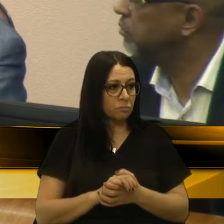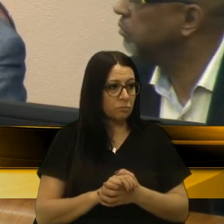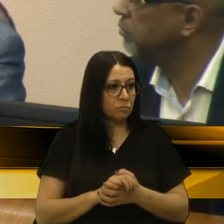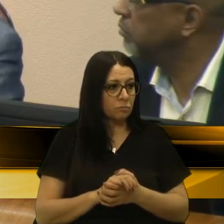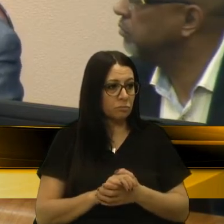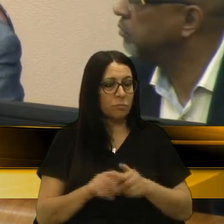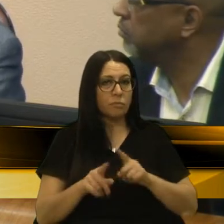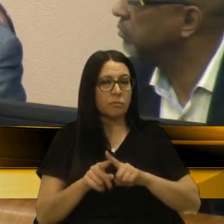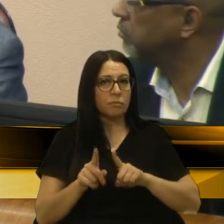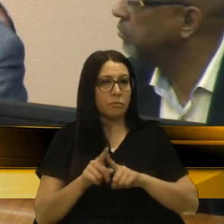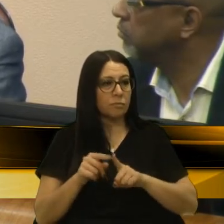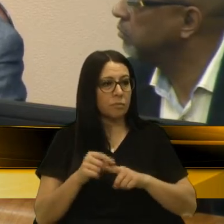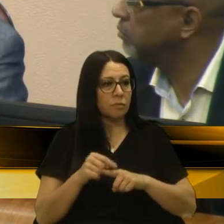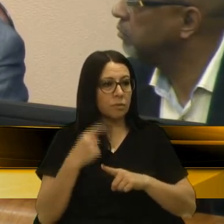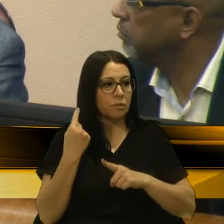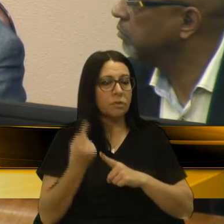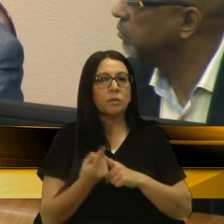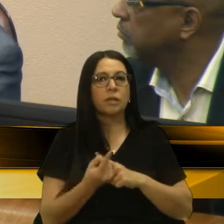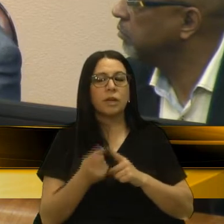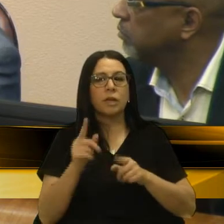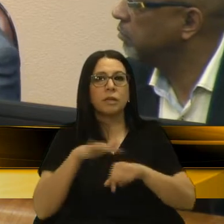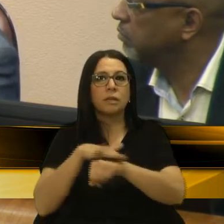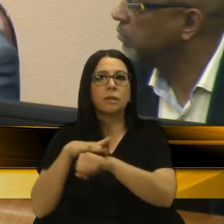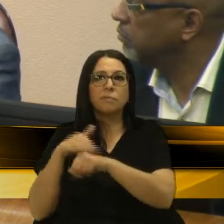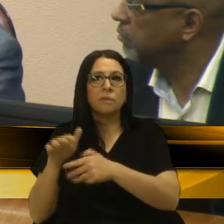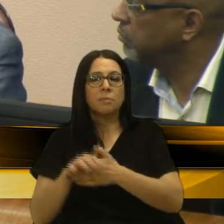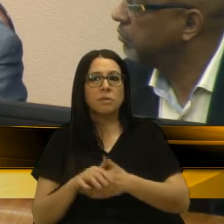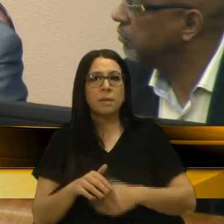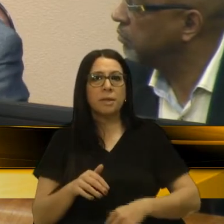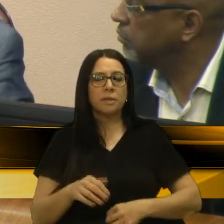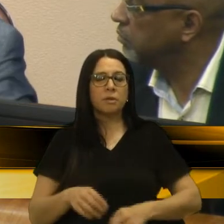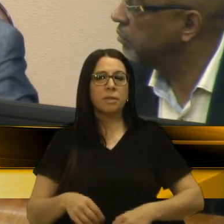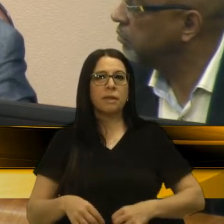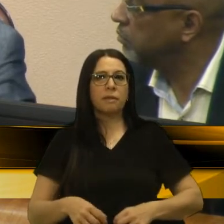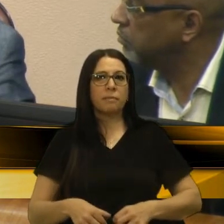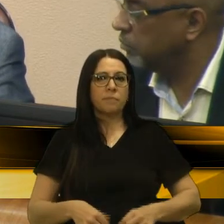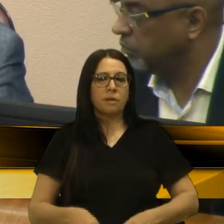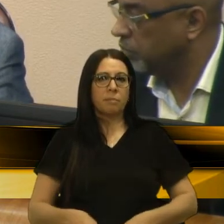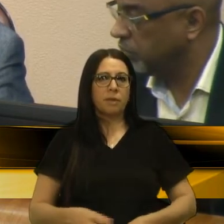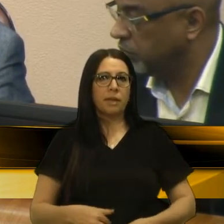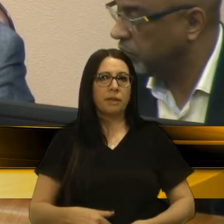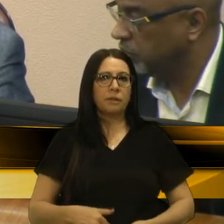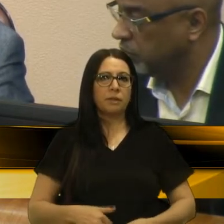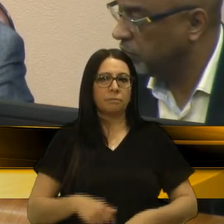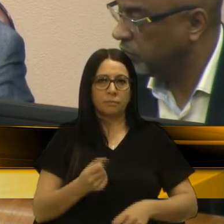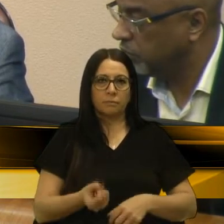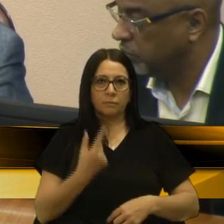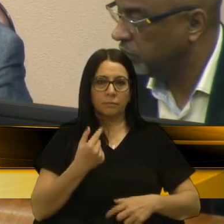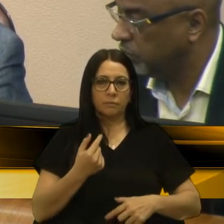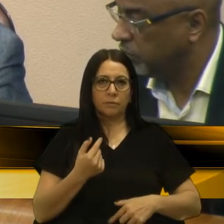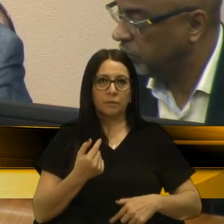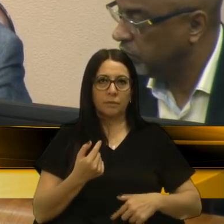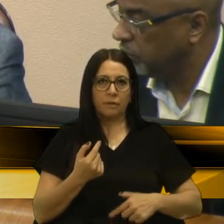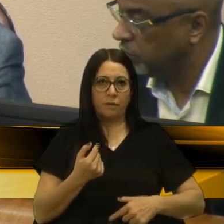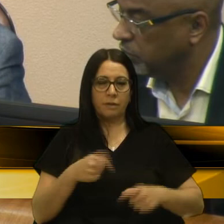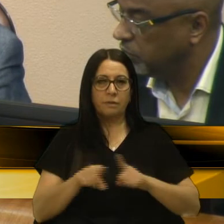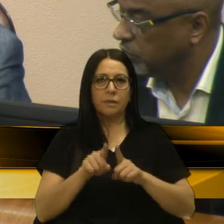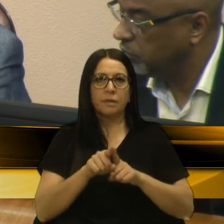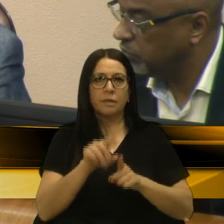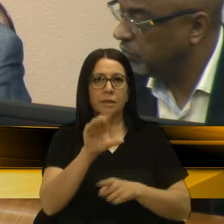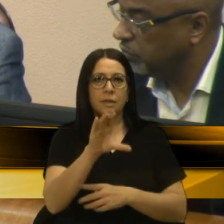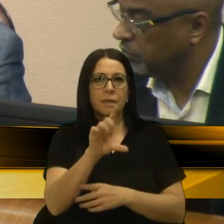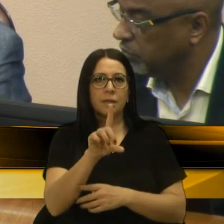e, informalmente, falaram coisas que, de repente, não sabiam nem que iam virar notícia. Mas, de qualquer maneira, causa estranheza, realmente, que representantes da